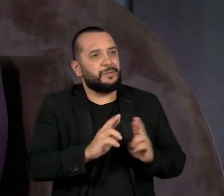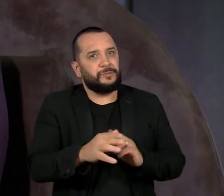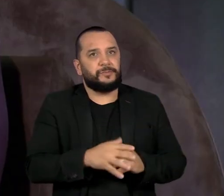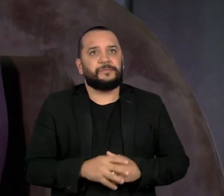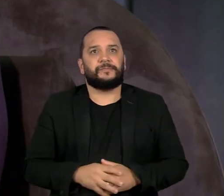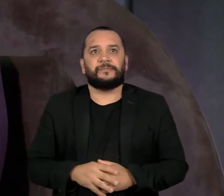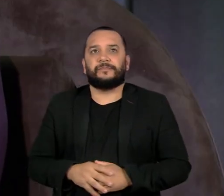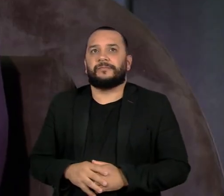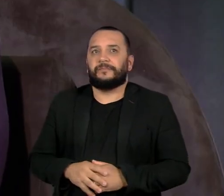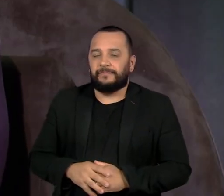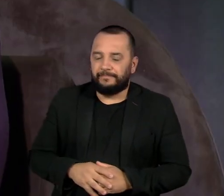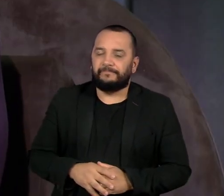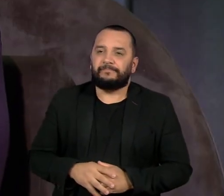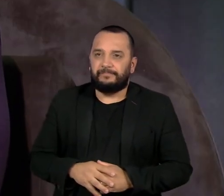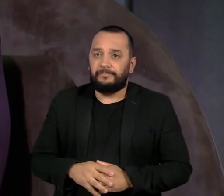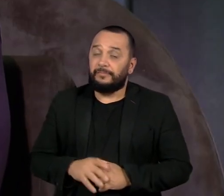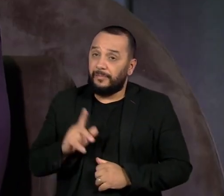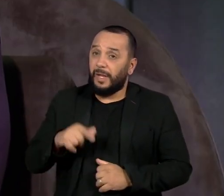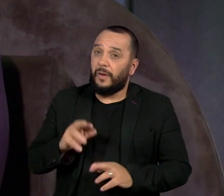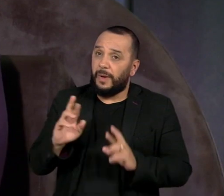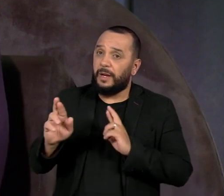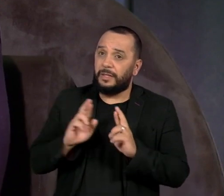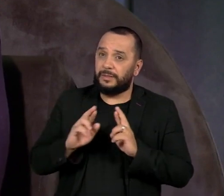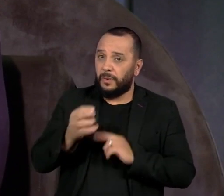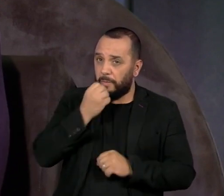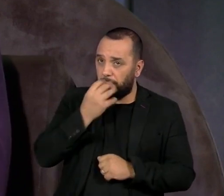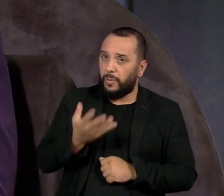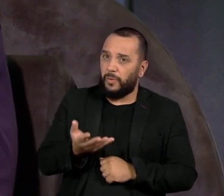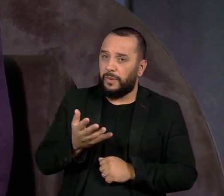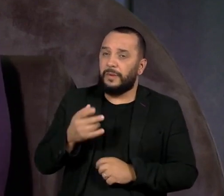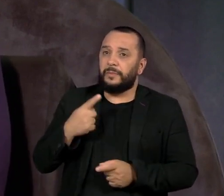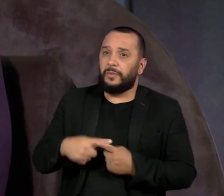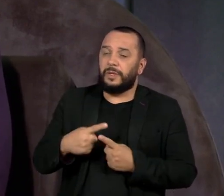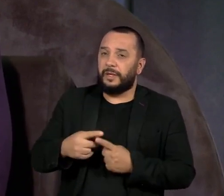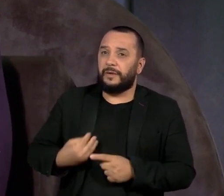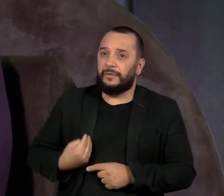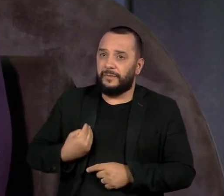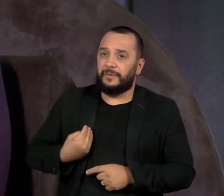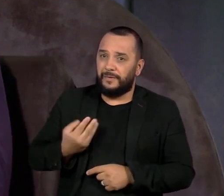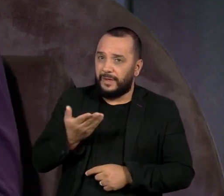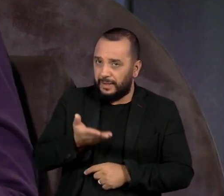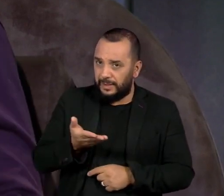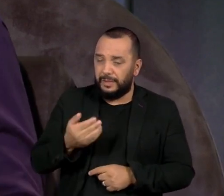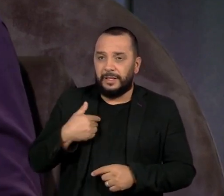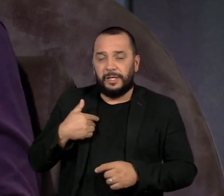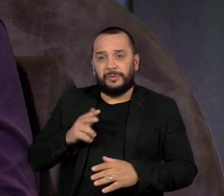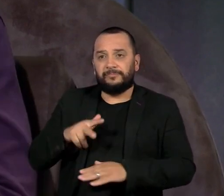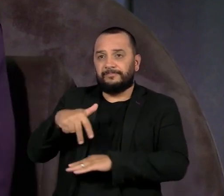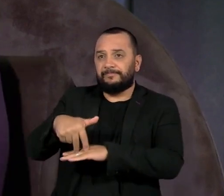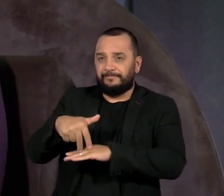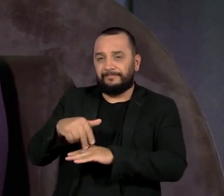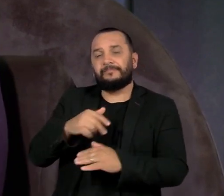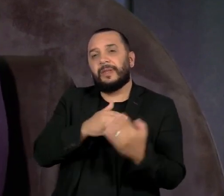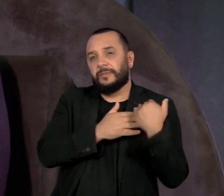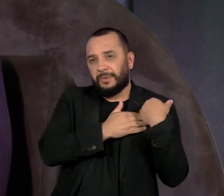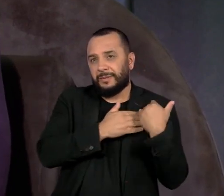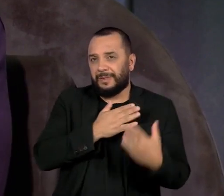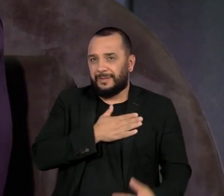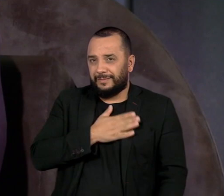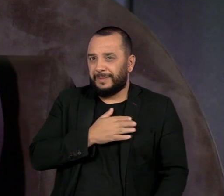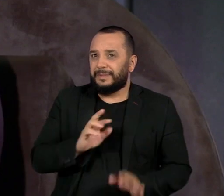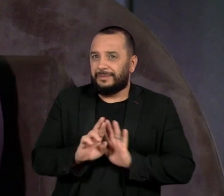É uma relação boa, porque estar ali traz também um pouco de responsabilidade